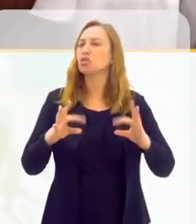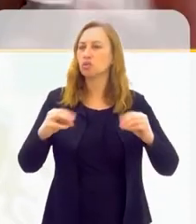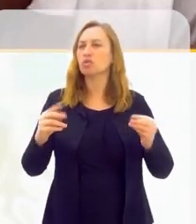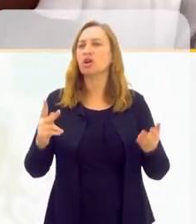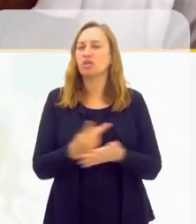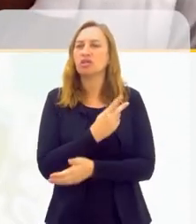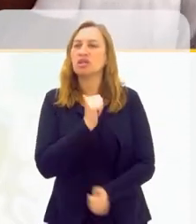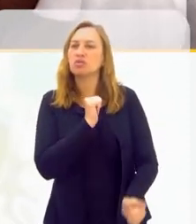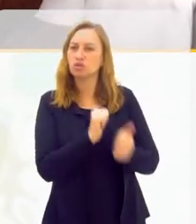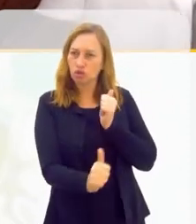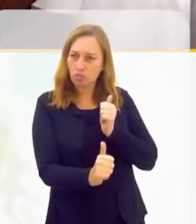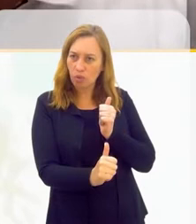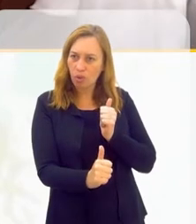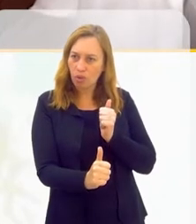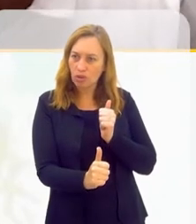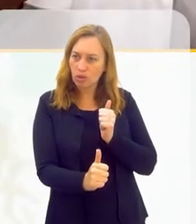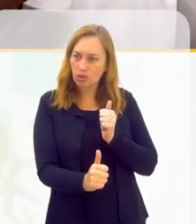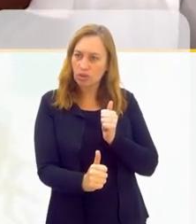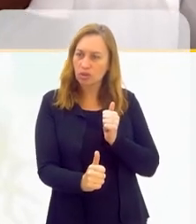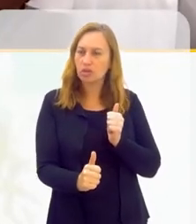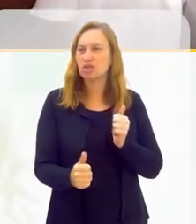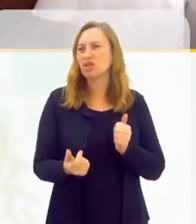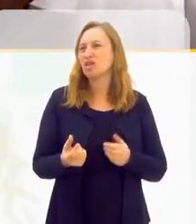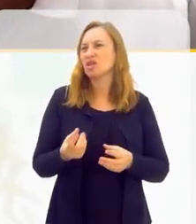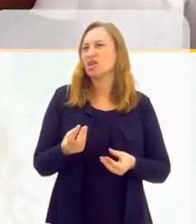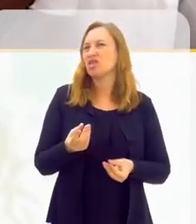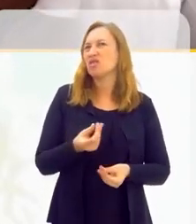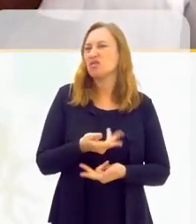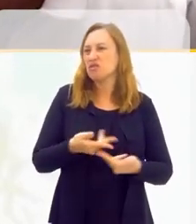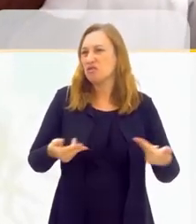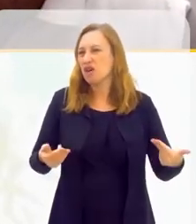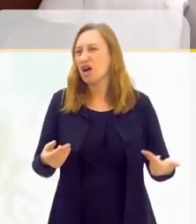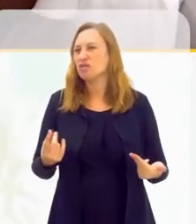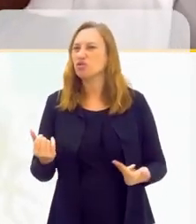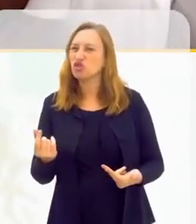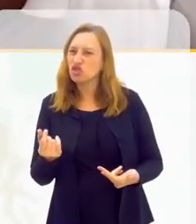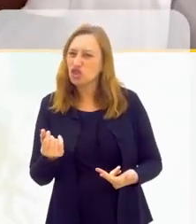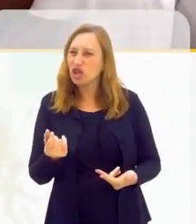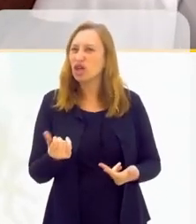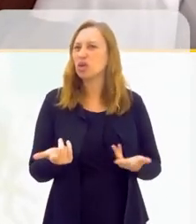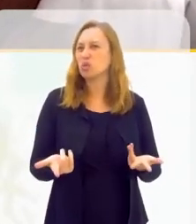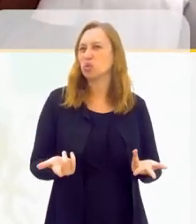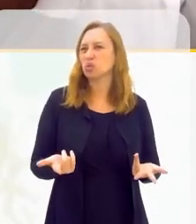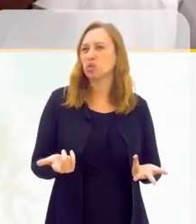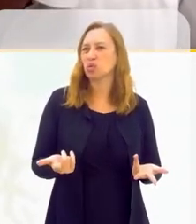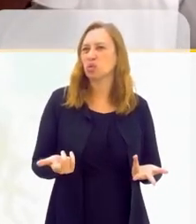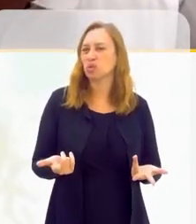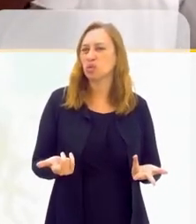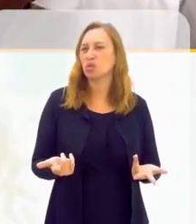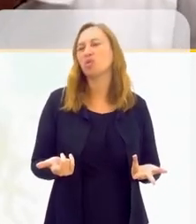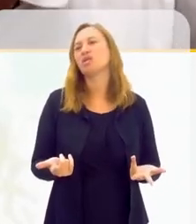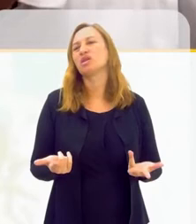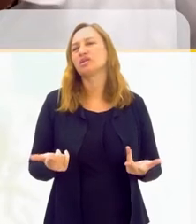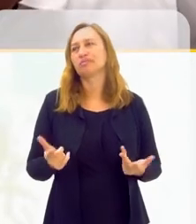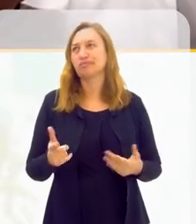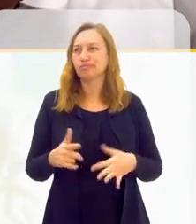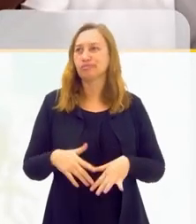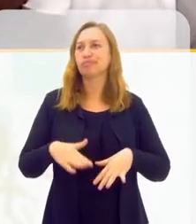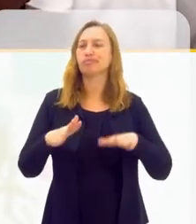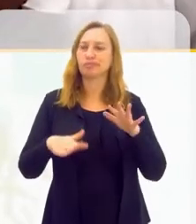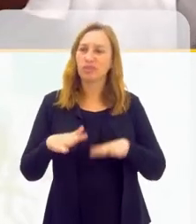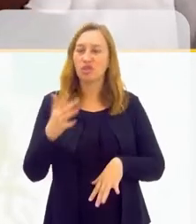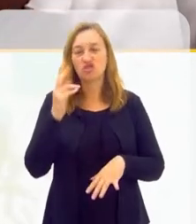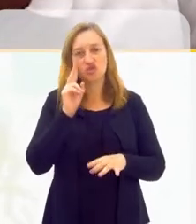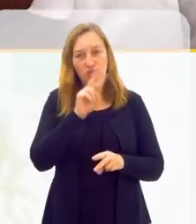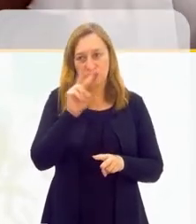no desporto, e o futebol de facto, porque mexe com muito dinheiro, com muitos valores, com muito mediatismo, tem ainda tendência